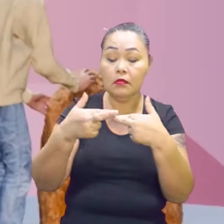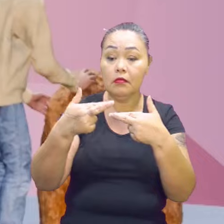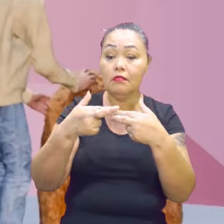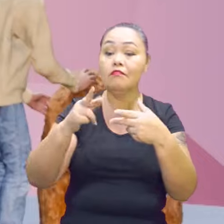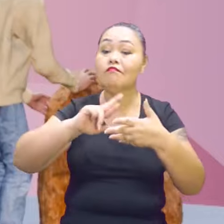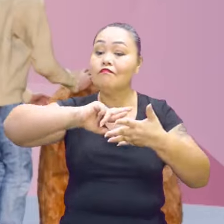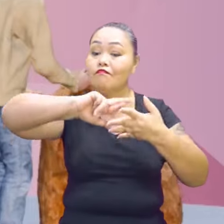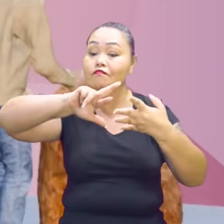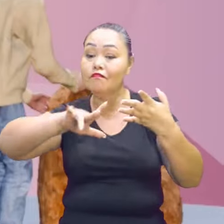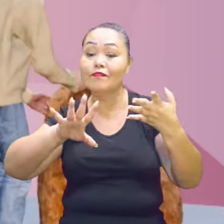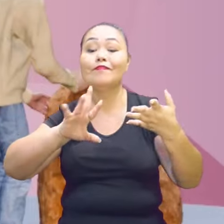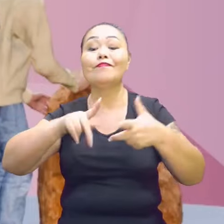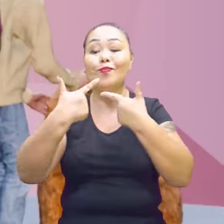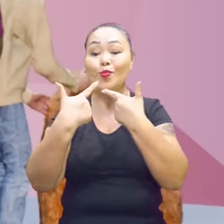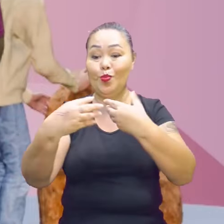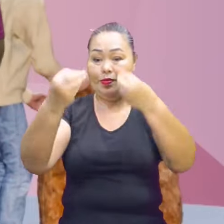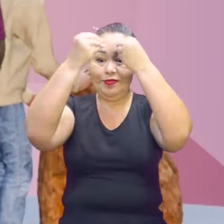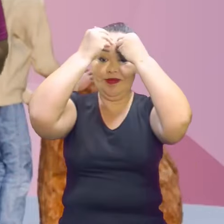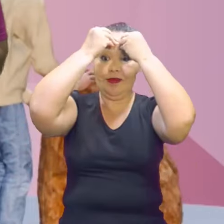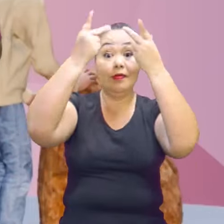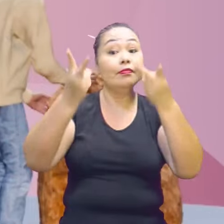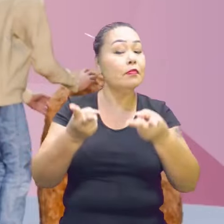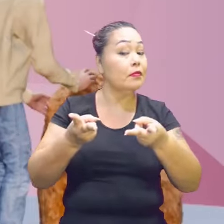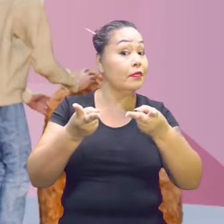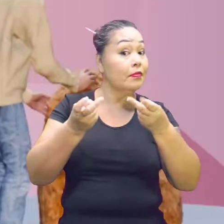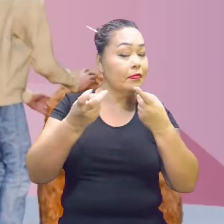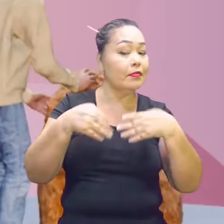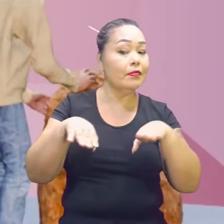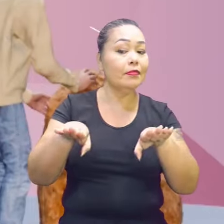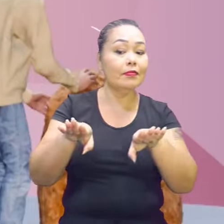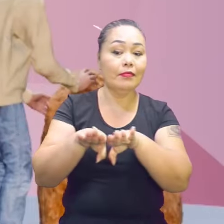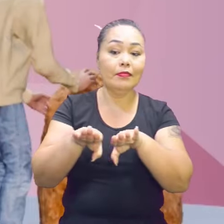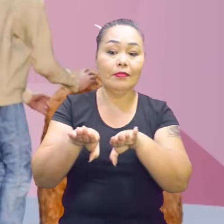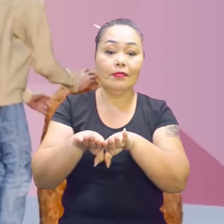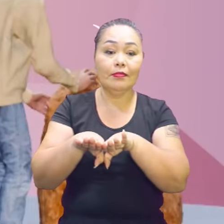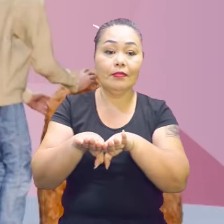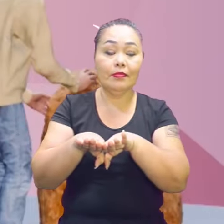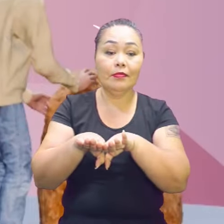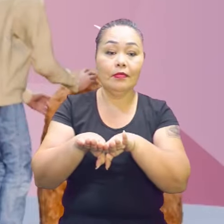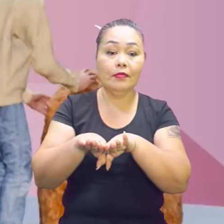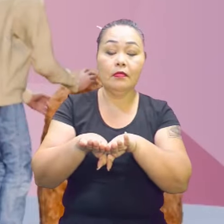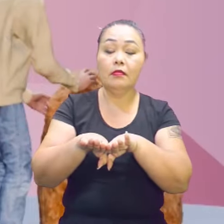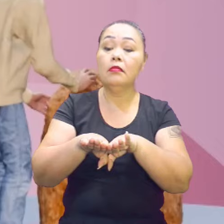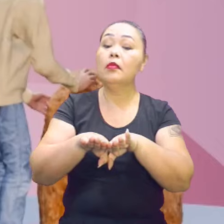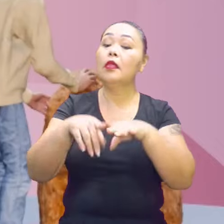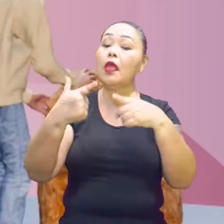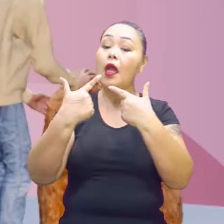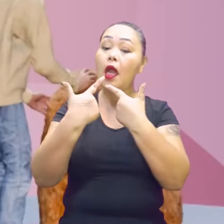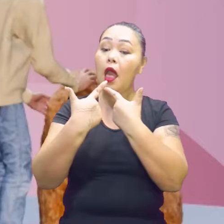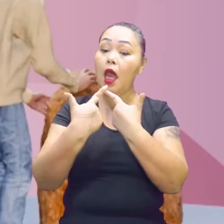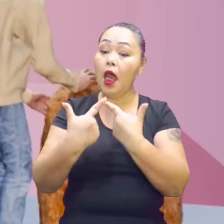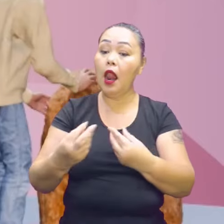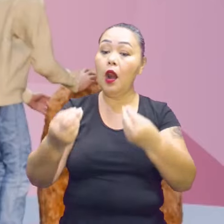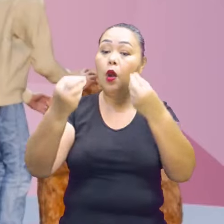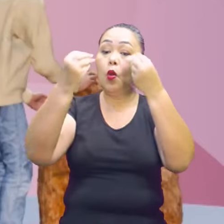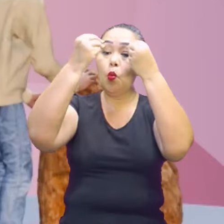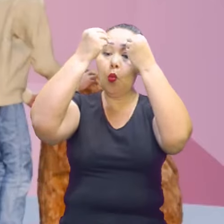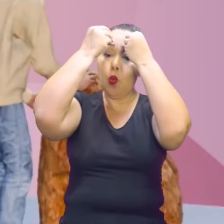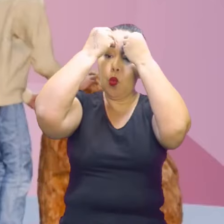variação, da linguística. Exatamente. Aí você vai perceber também na linguagem